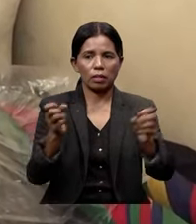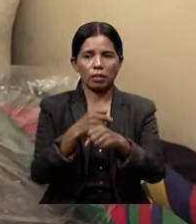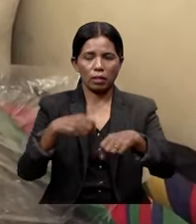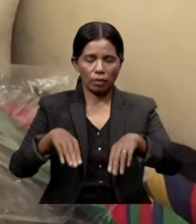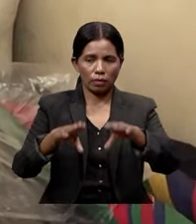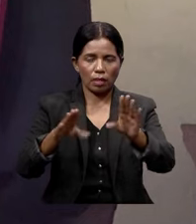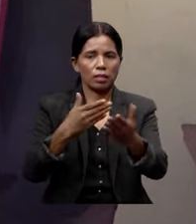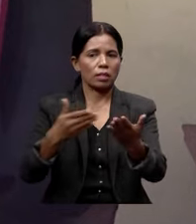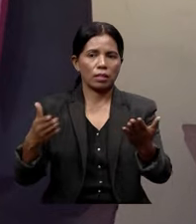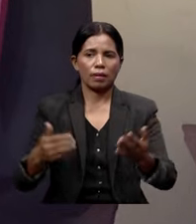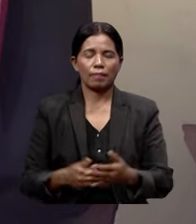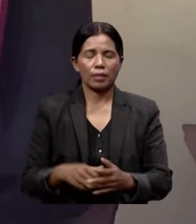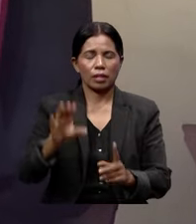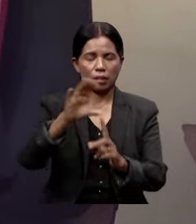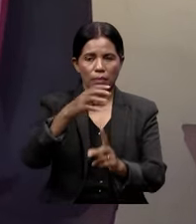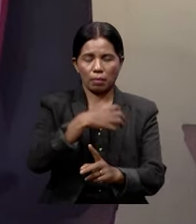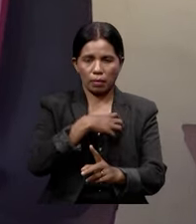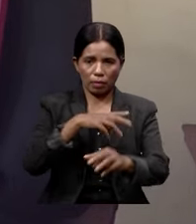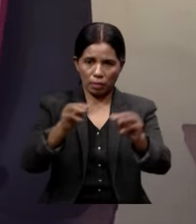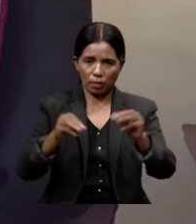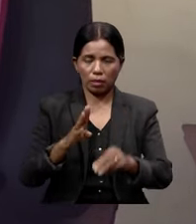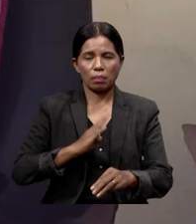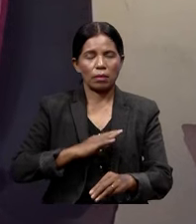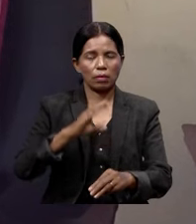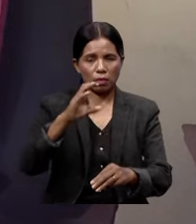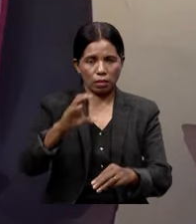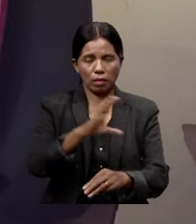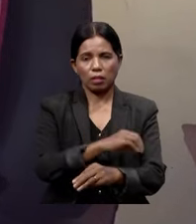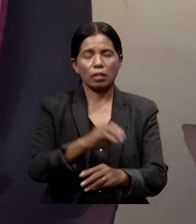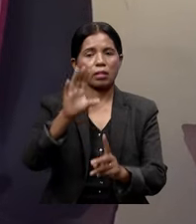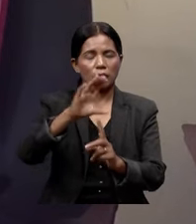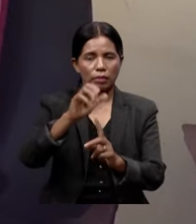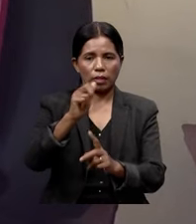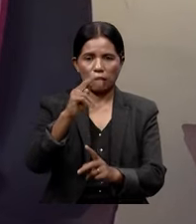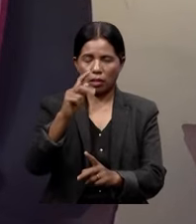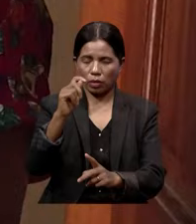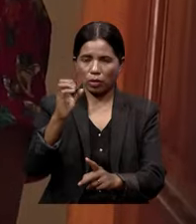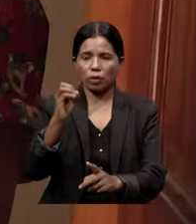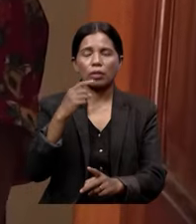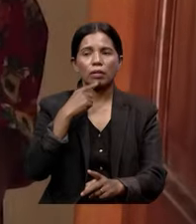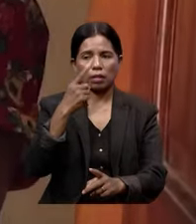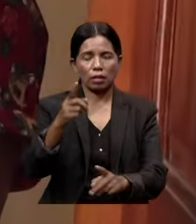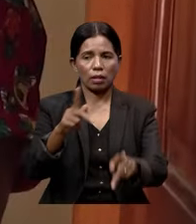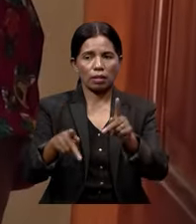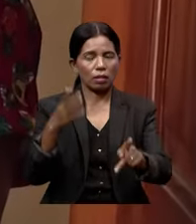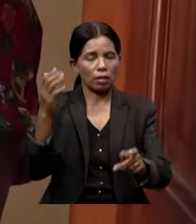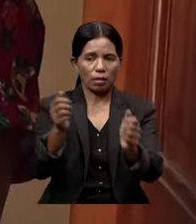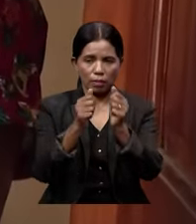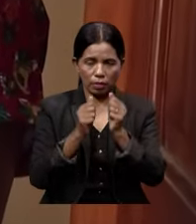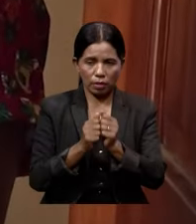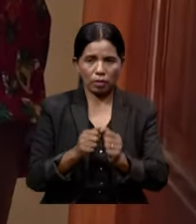Halofali negocio. Comandante PNTL município Baucau, superintendente Sefi Antônio de Sahateten, cidadão refere a muito